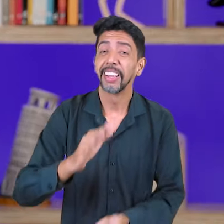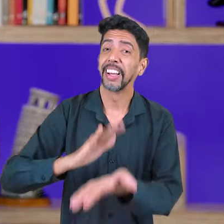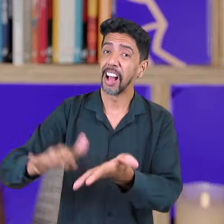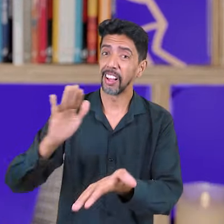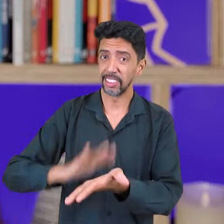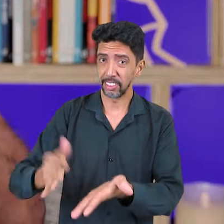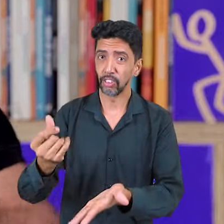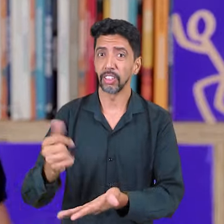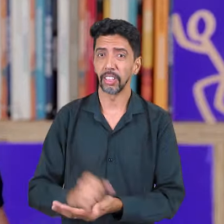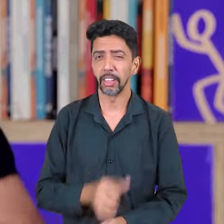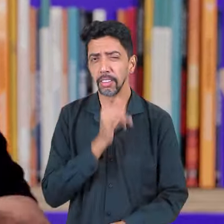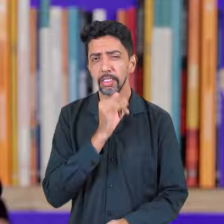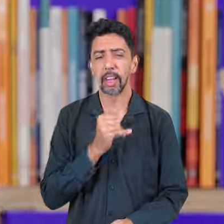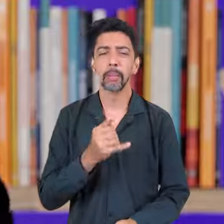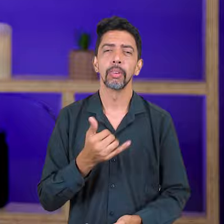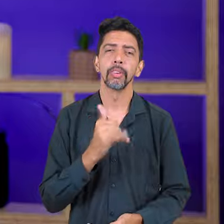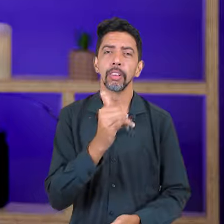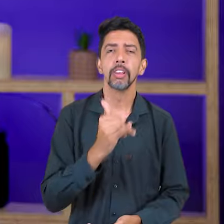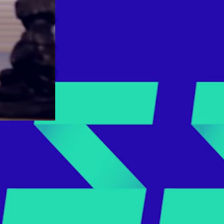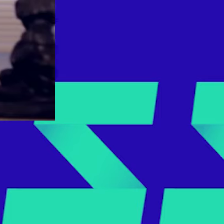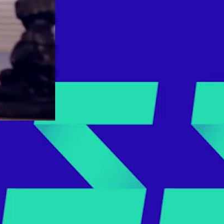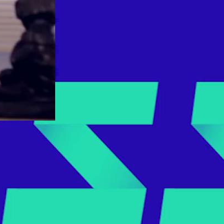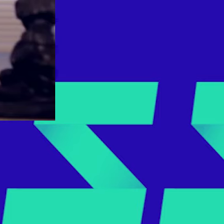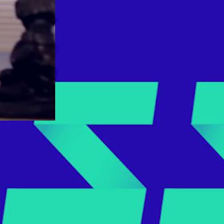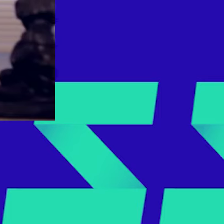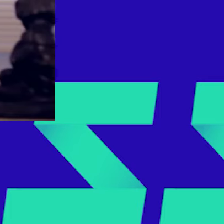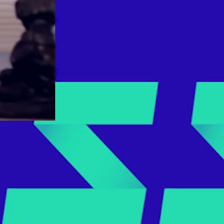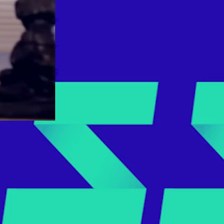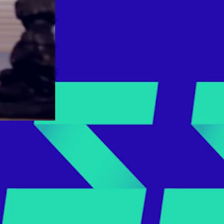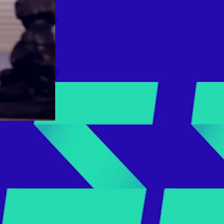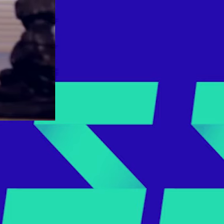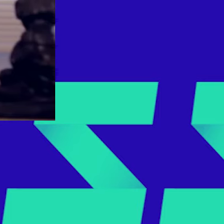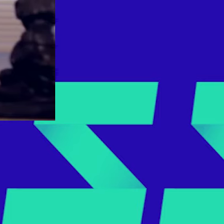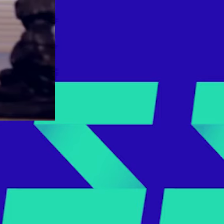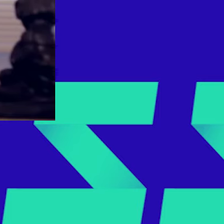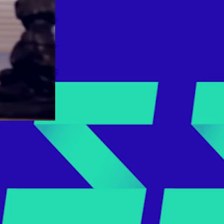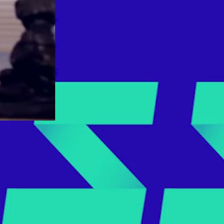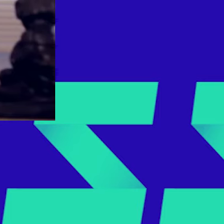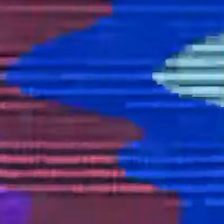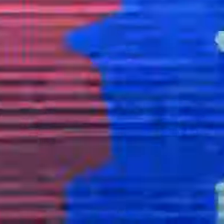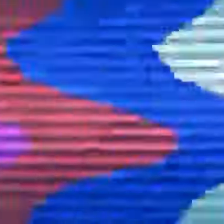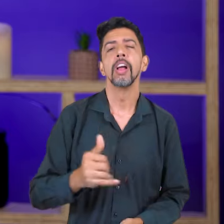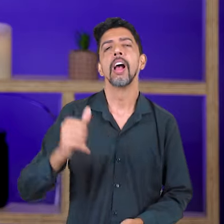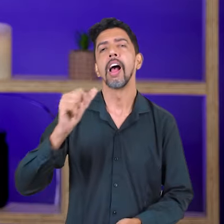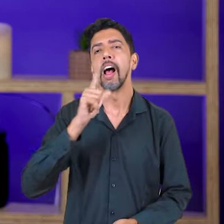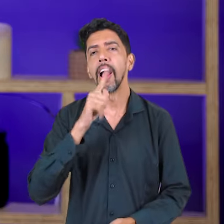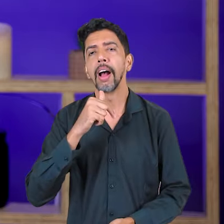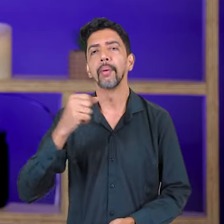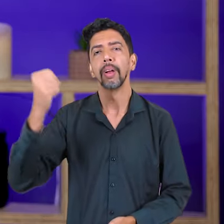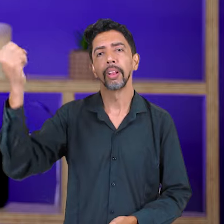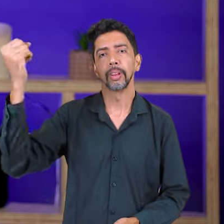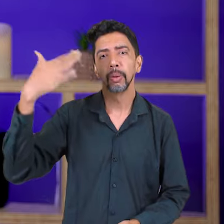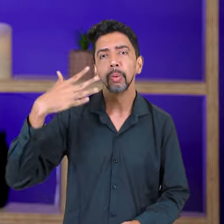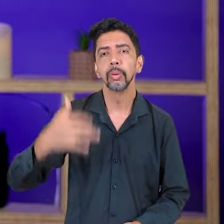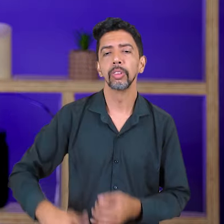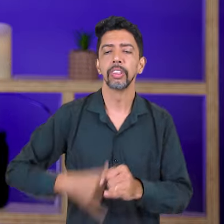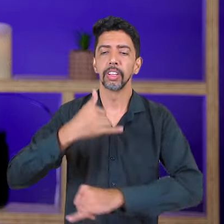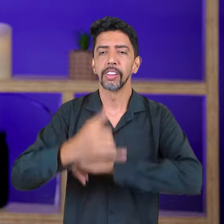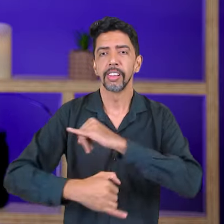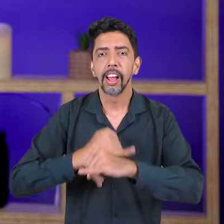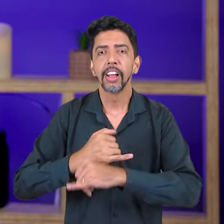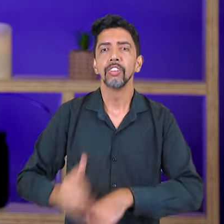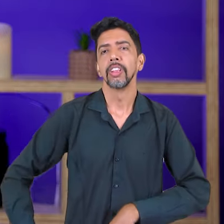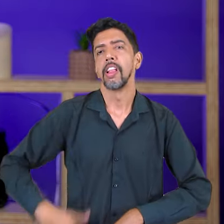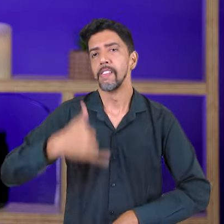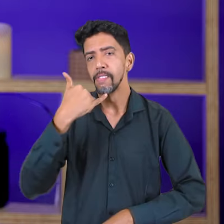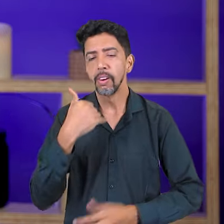da água telefone Supermercado educação enfim chega chega todos os gastos que você tem